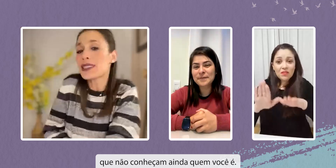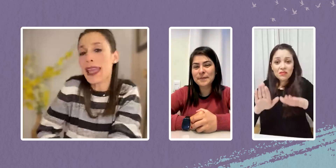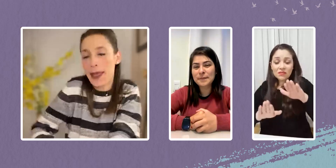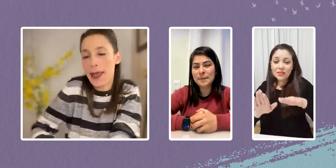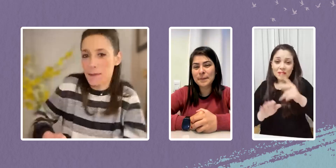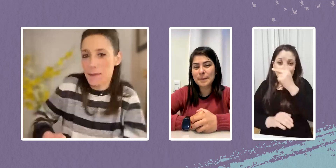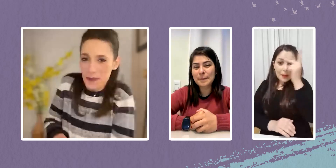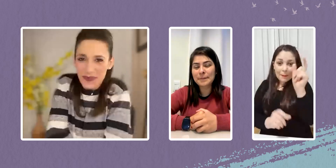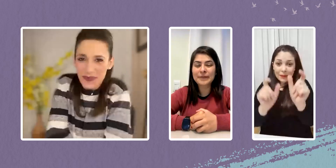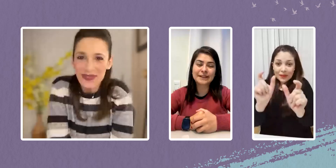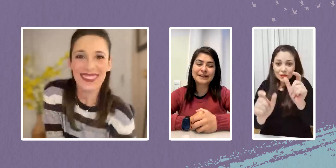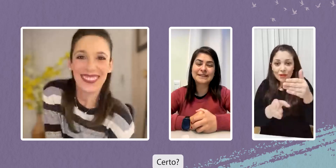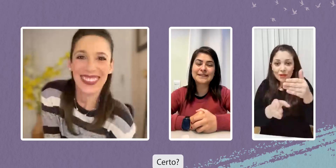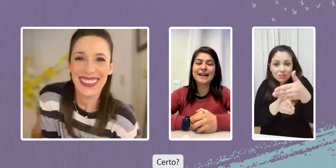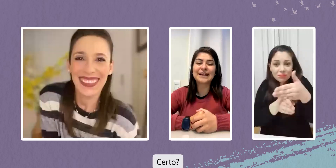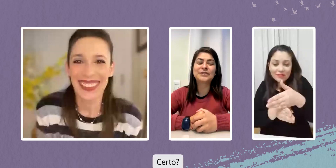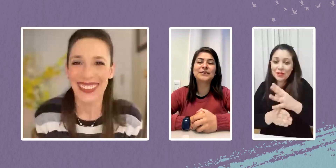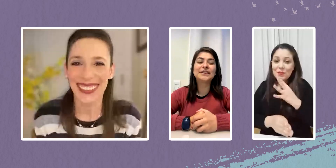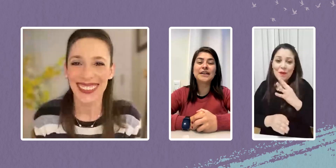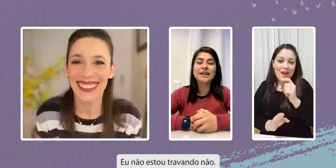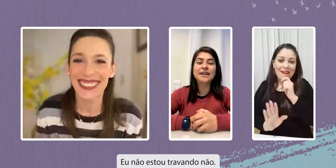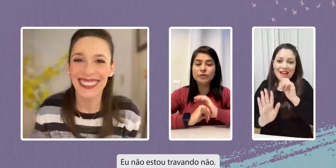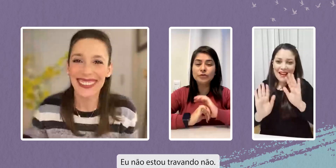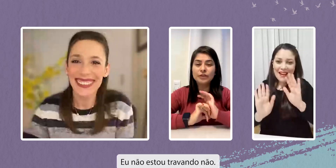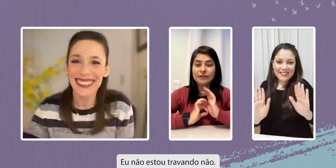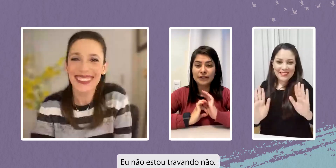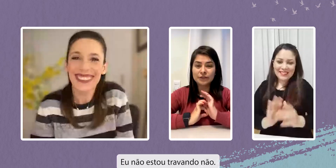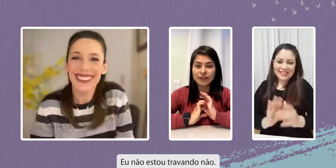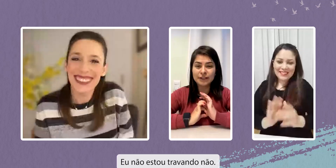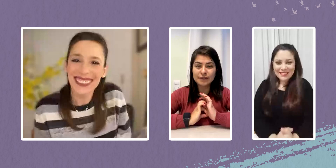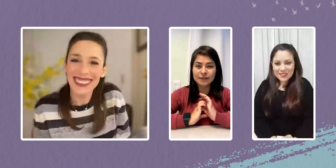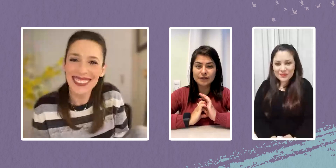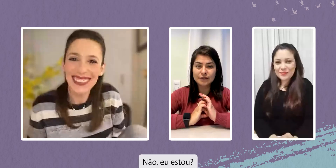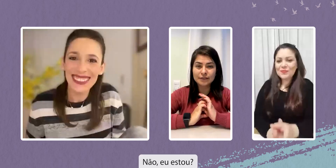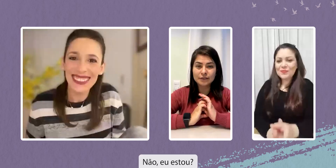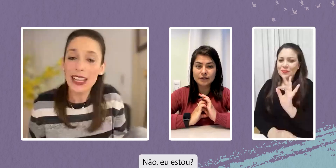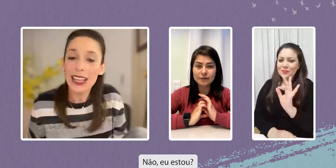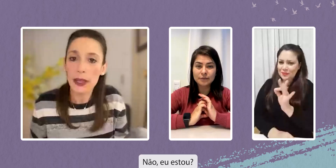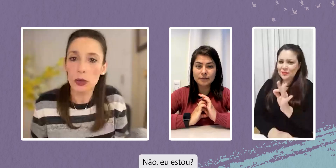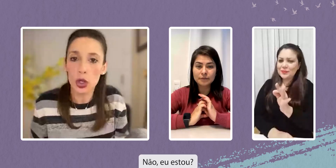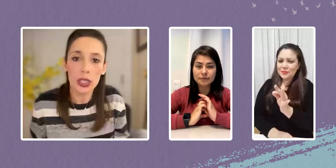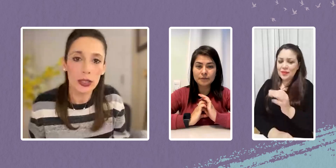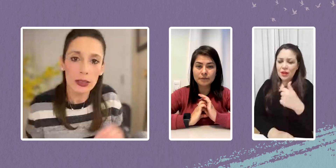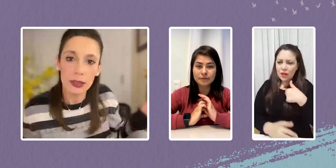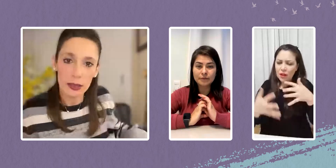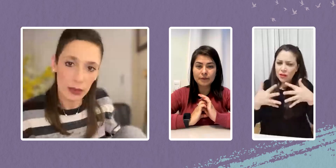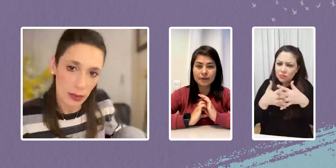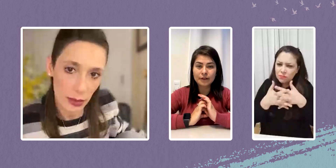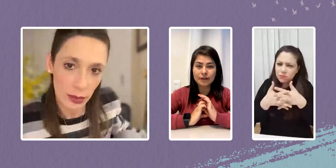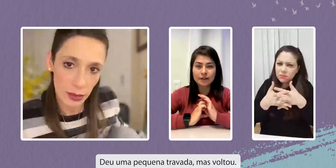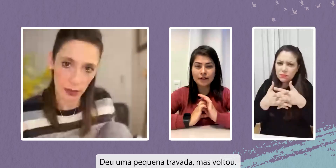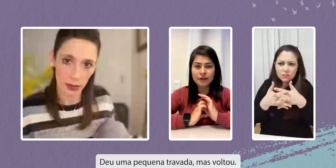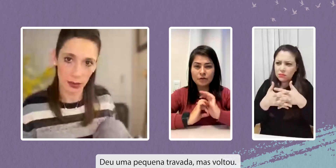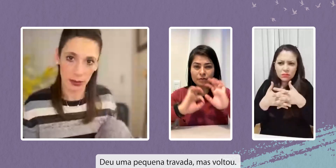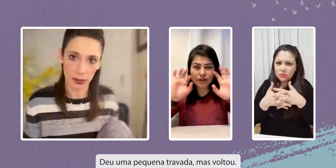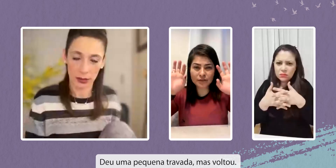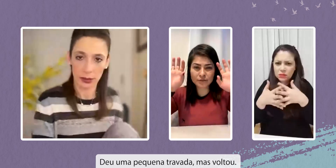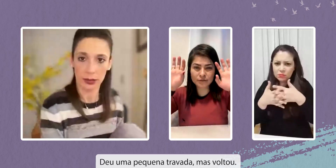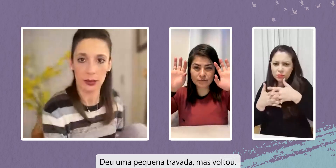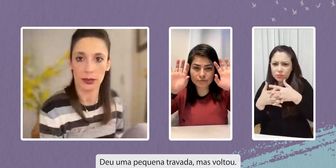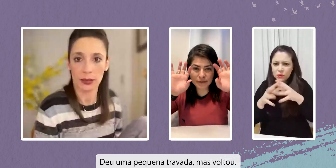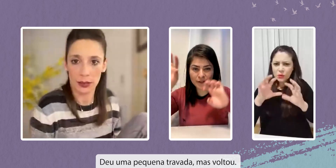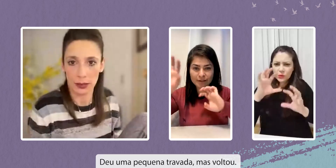quem você é. Certo. Eu não tô travando, né? Não, eu tô. Deu